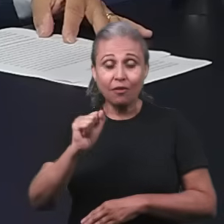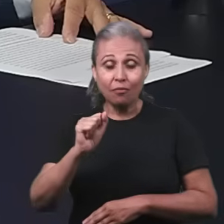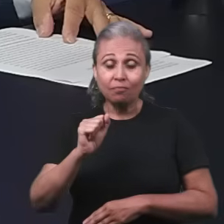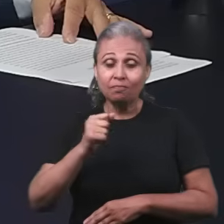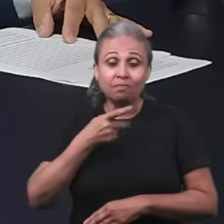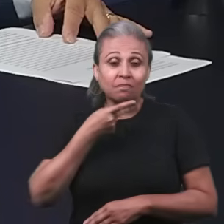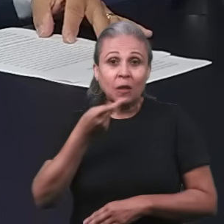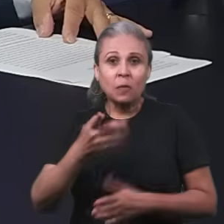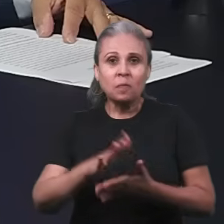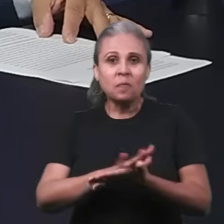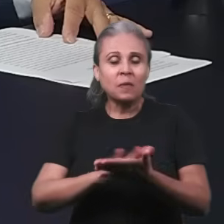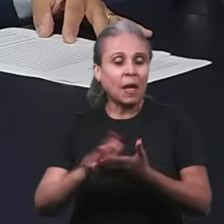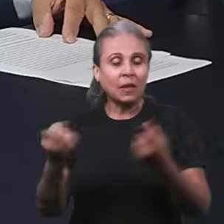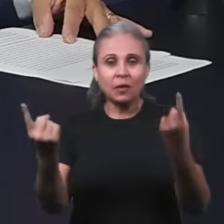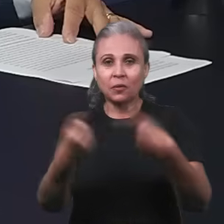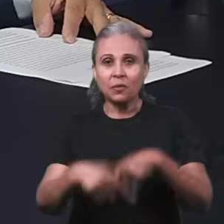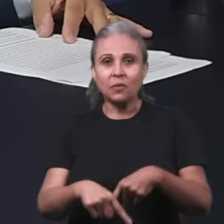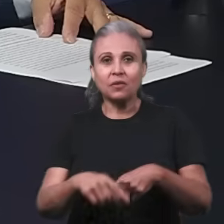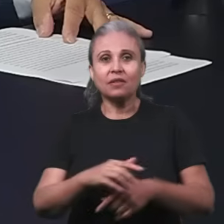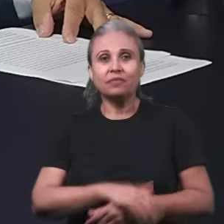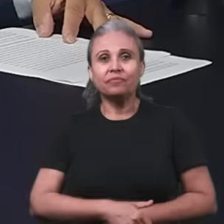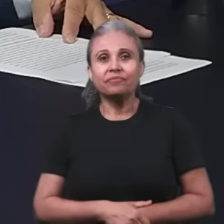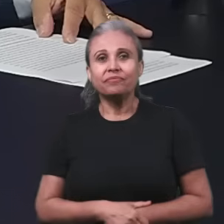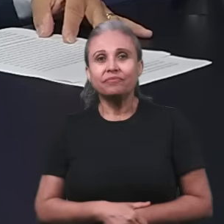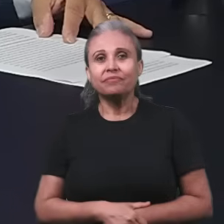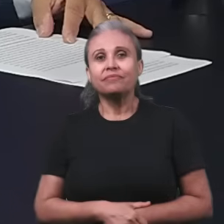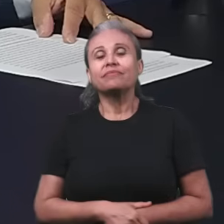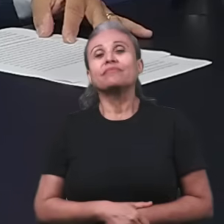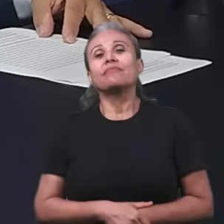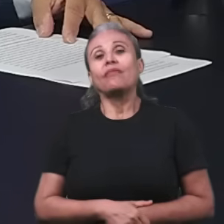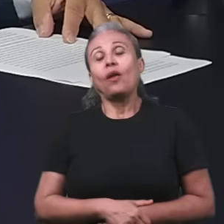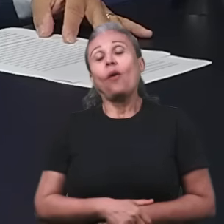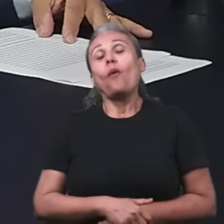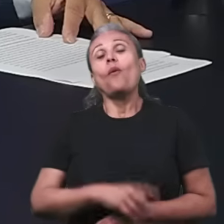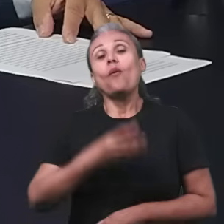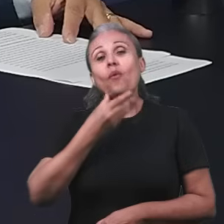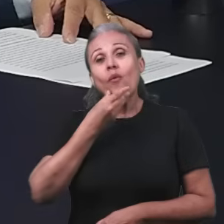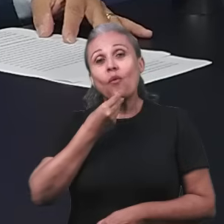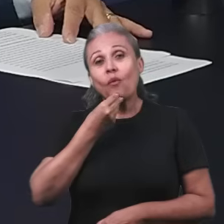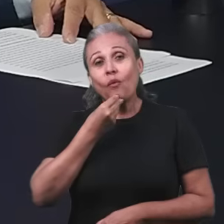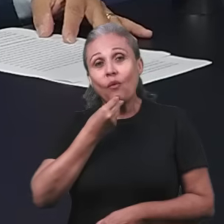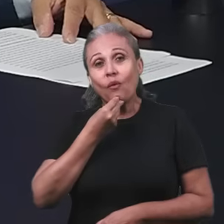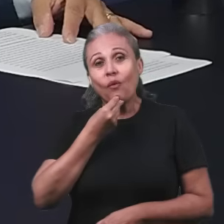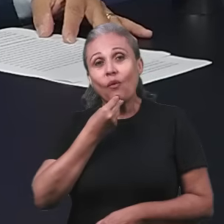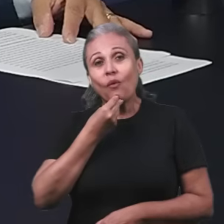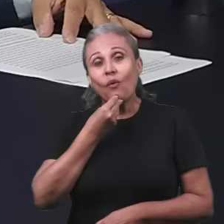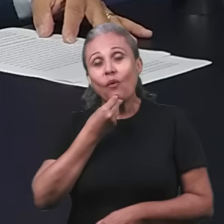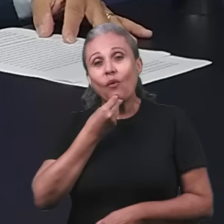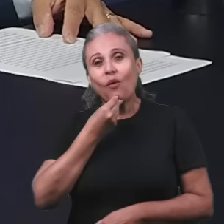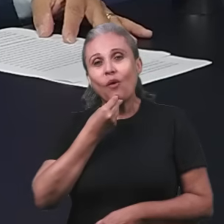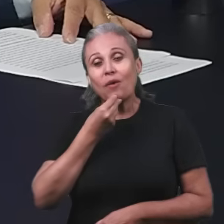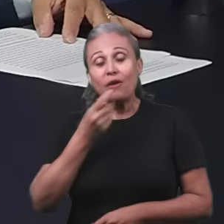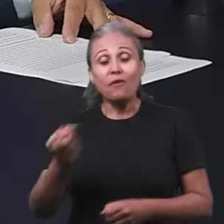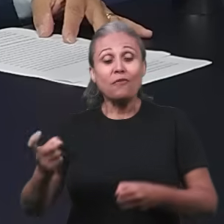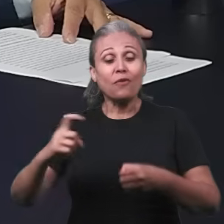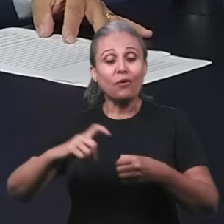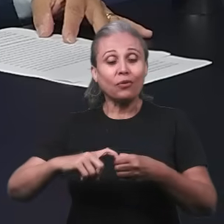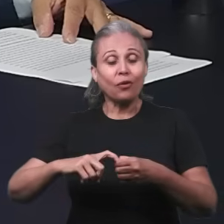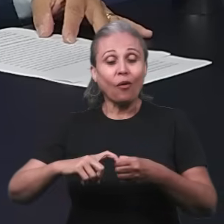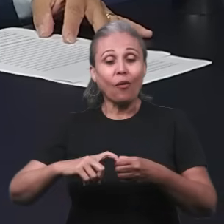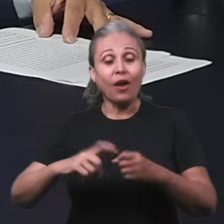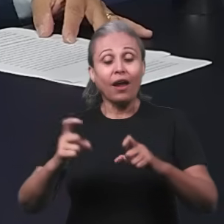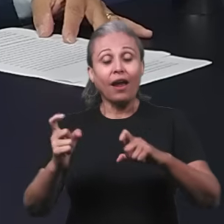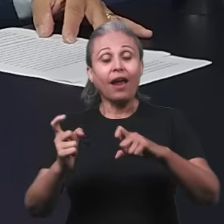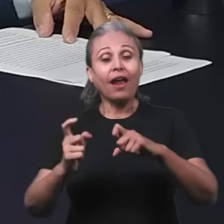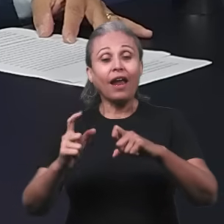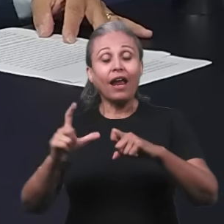coxo tinha sido curado, depois voltou para o retorno e Lucas viu que ele estava curado realmente. Confirmou, porque ele estava